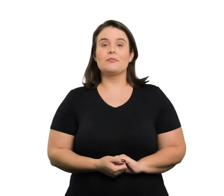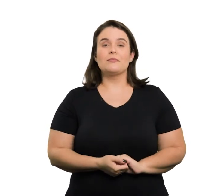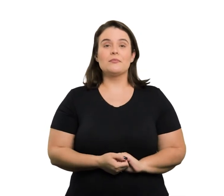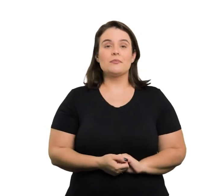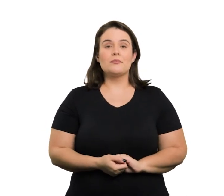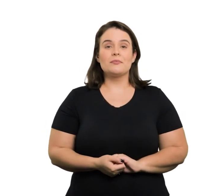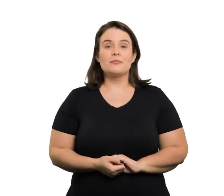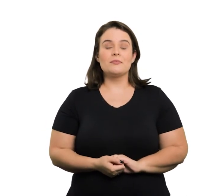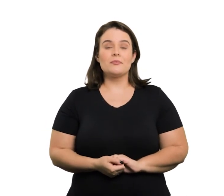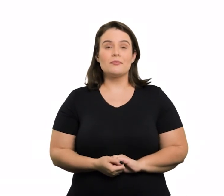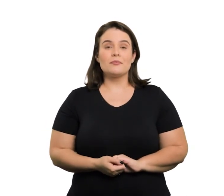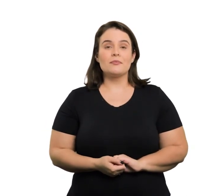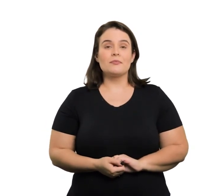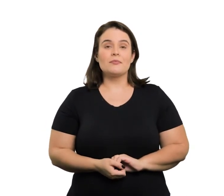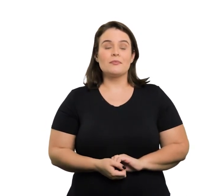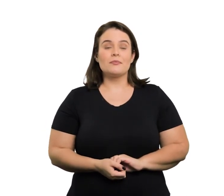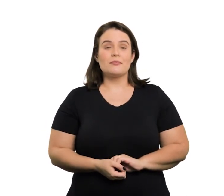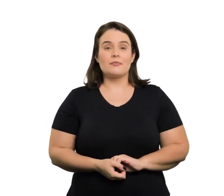adjacente.